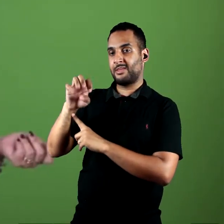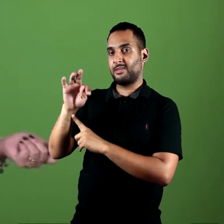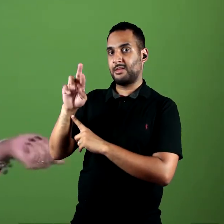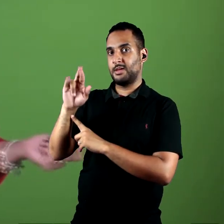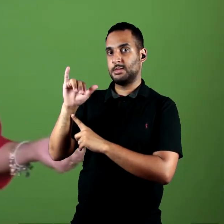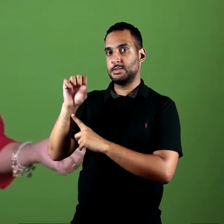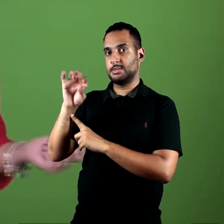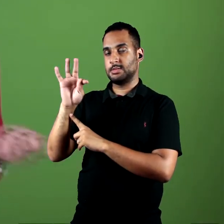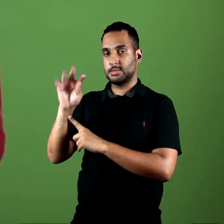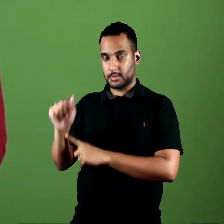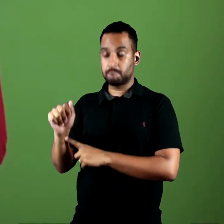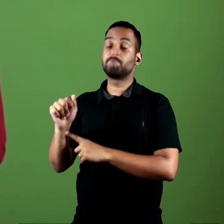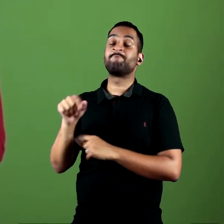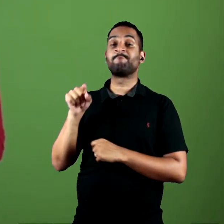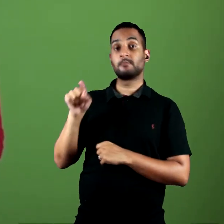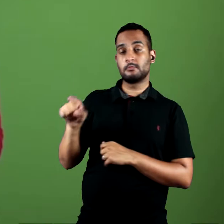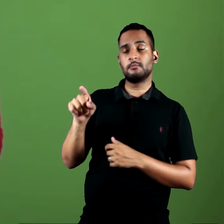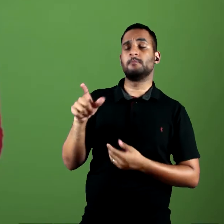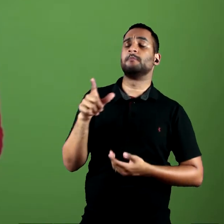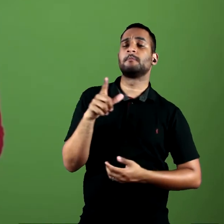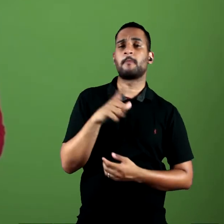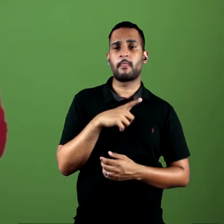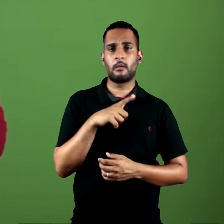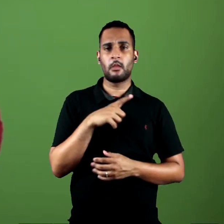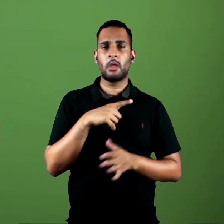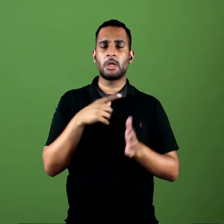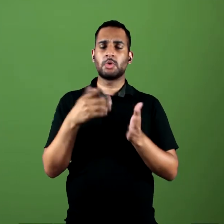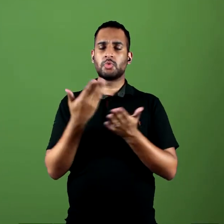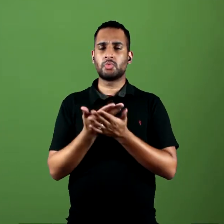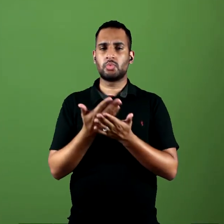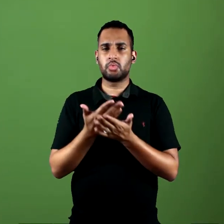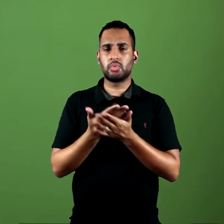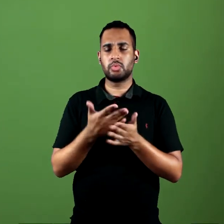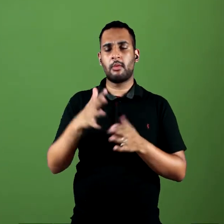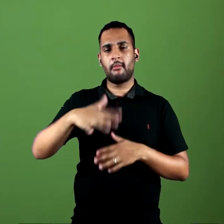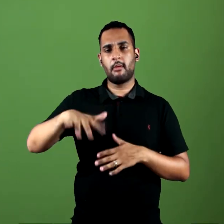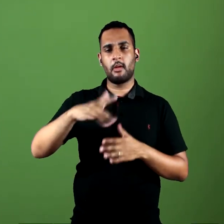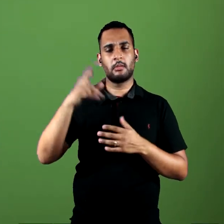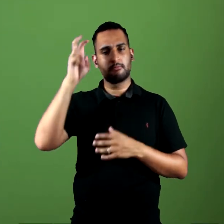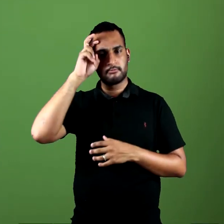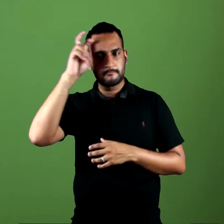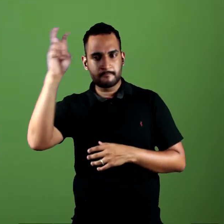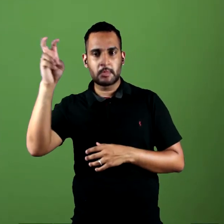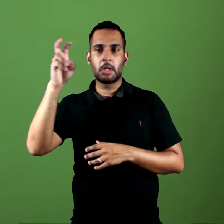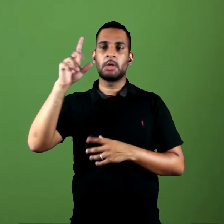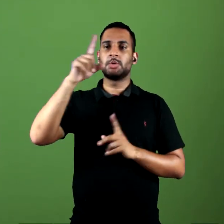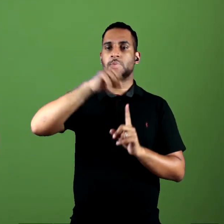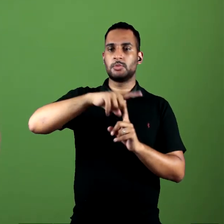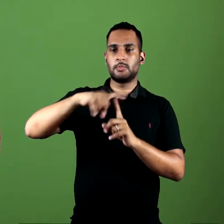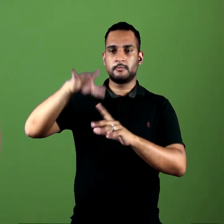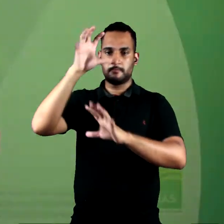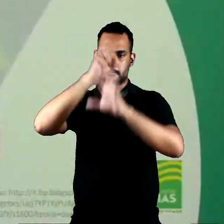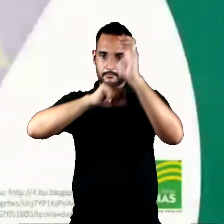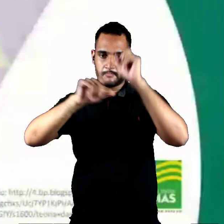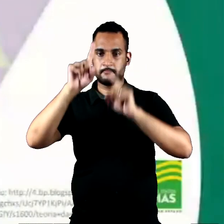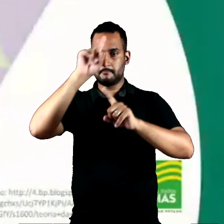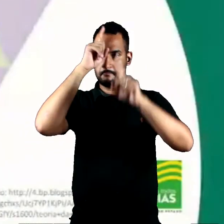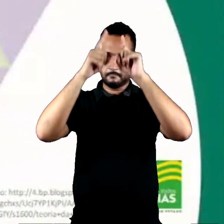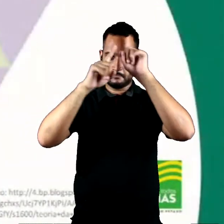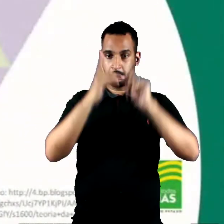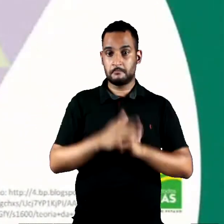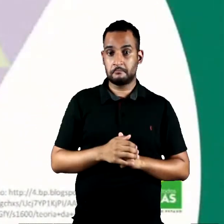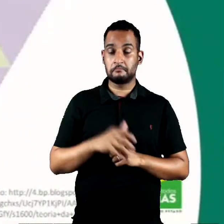sua pesquisa a respeito da inteligência, estilos de aprendizagem e criatividade.